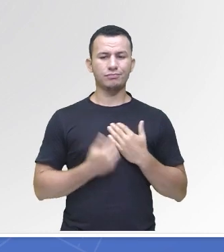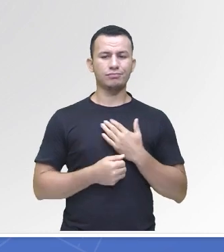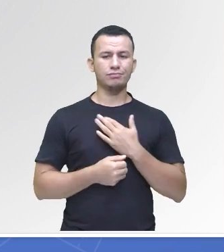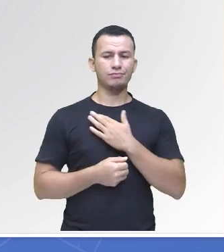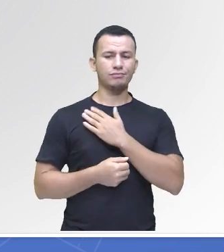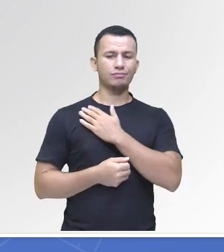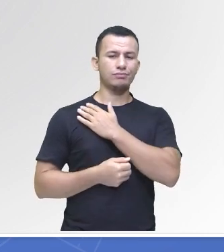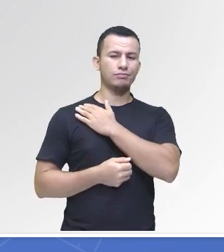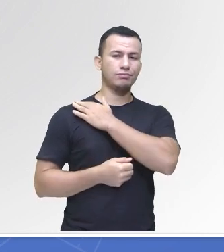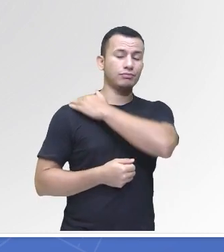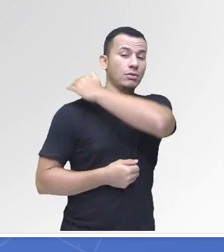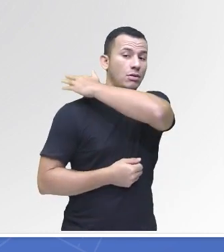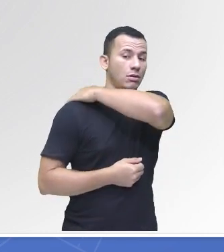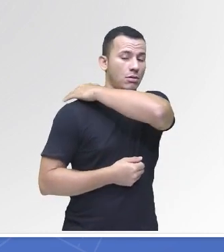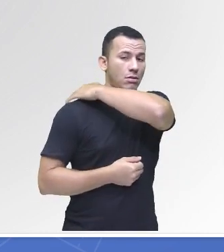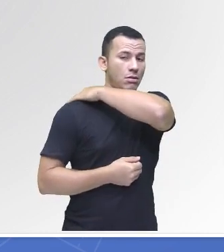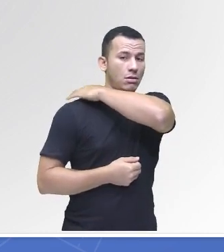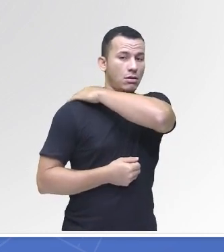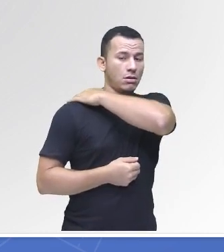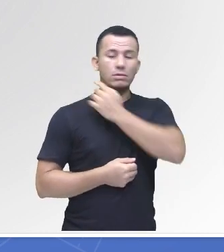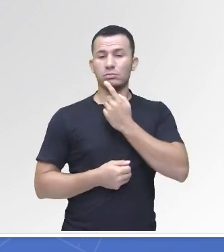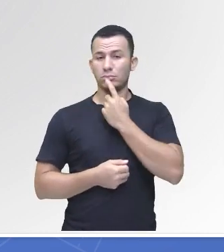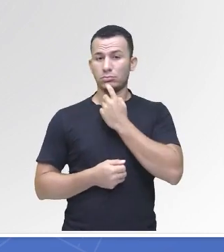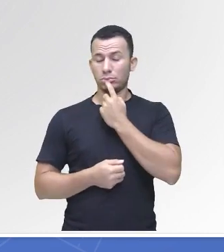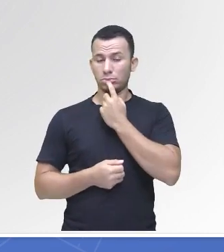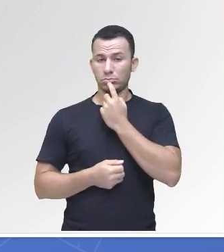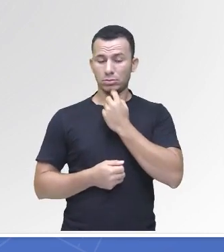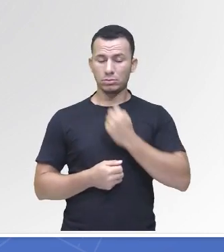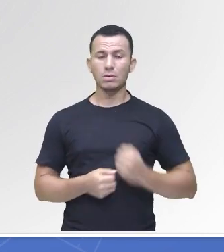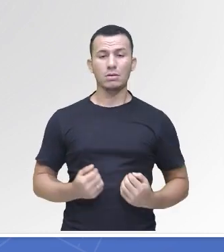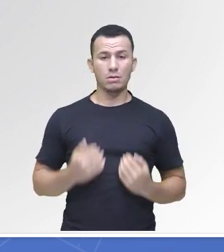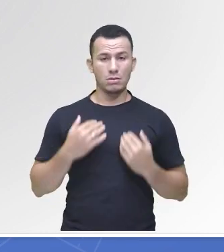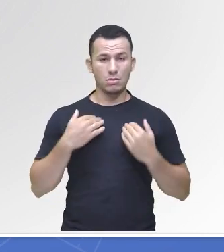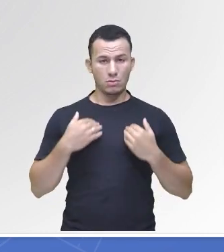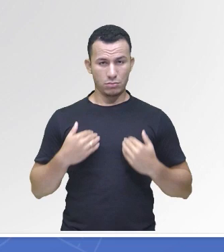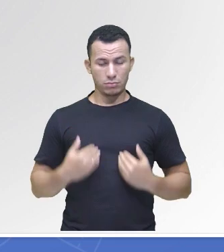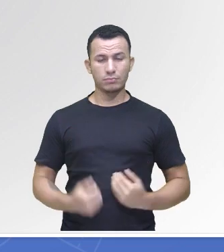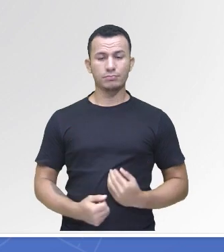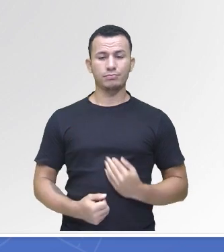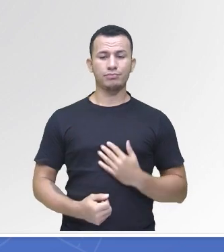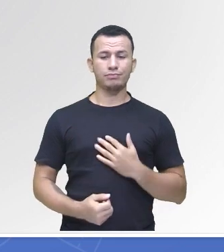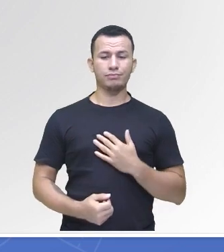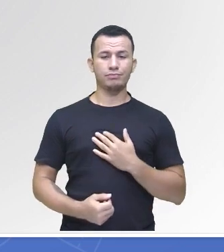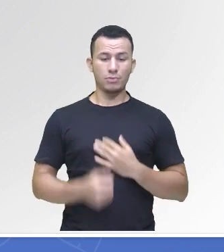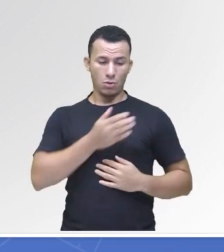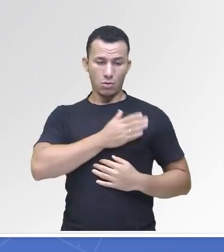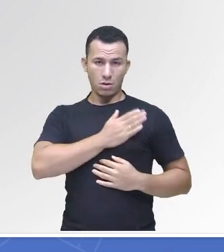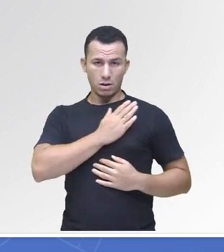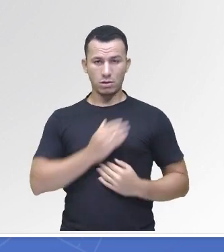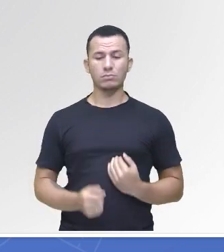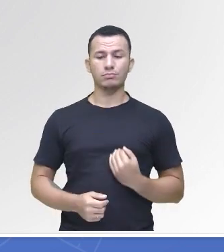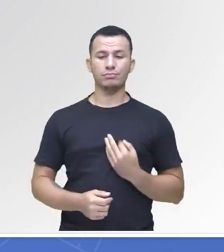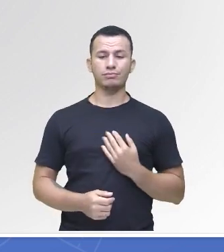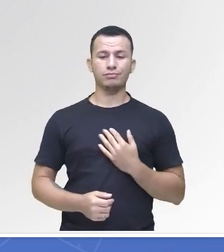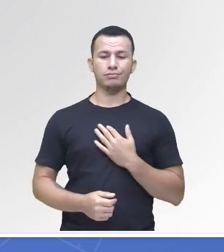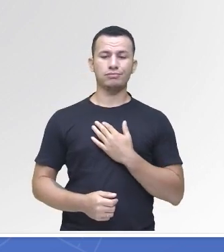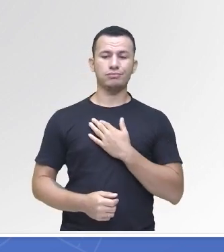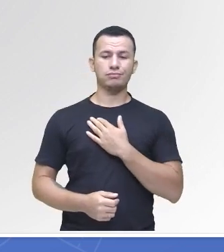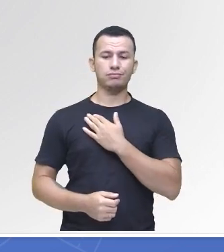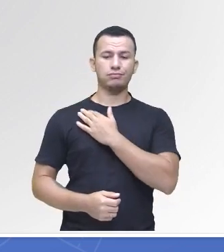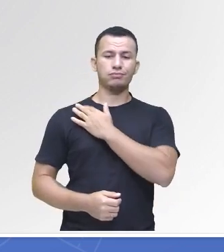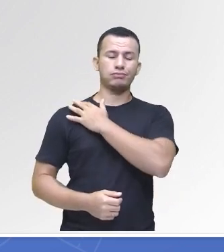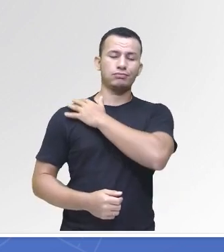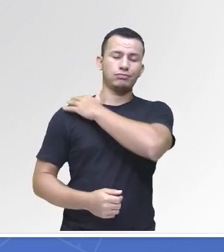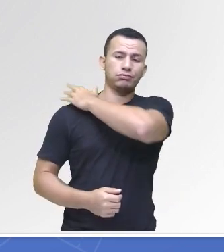Artéria pulmonar leva o sangue, ó, vindo para o pulmão, do coração para o pulmão, né? Então